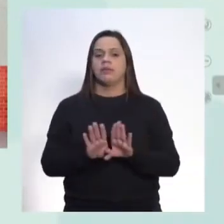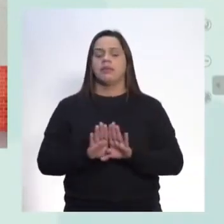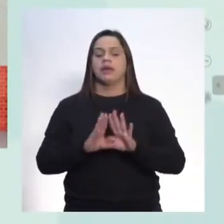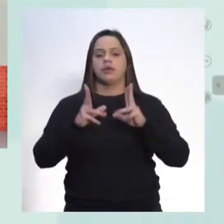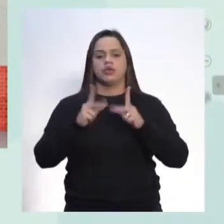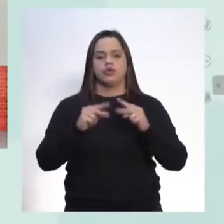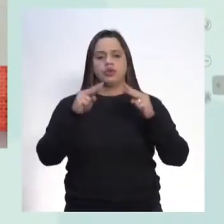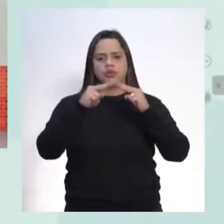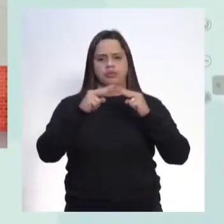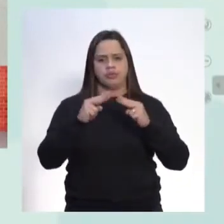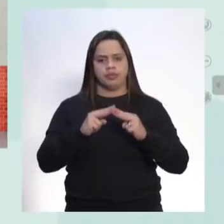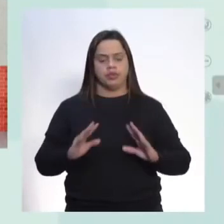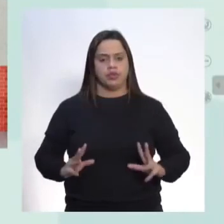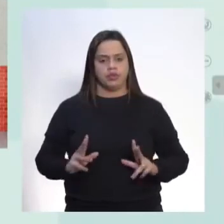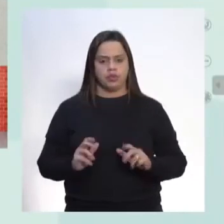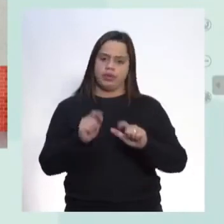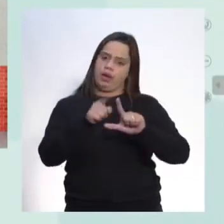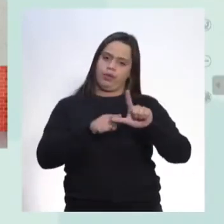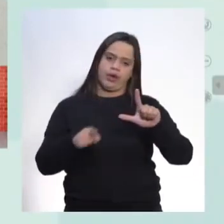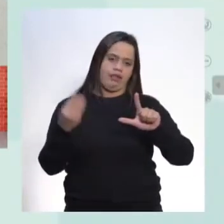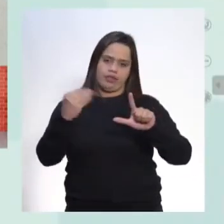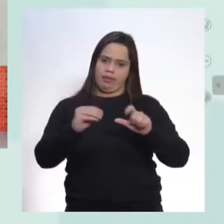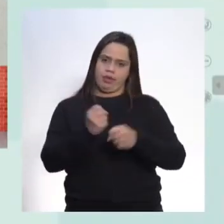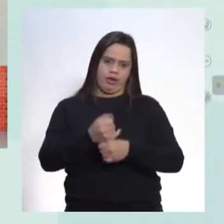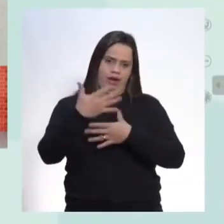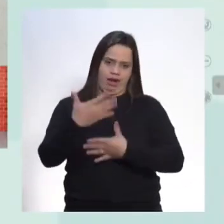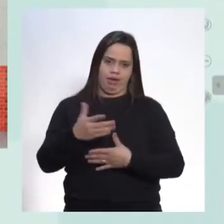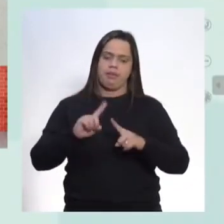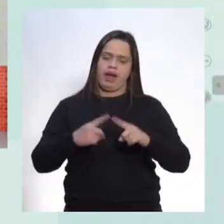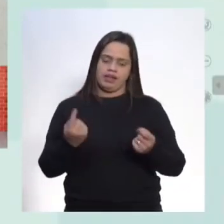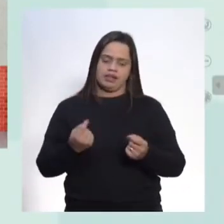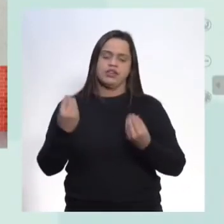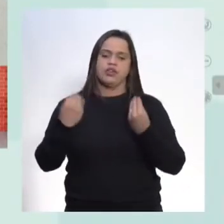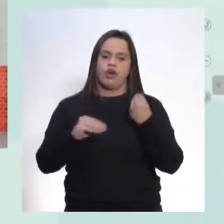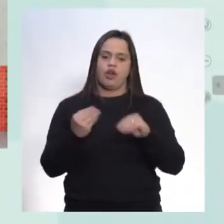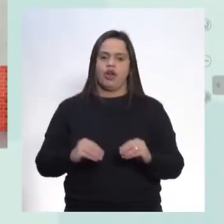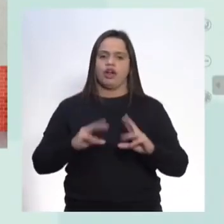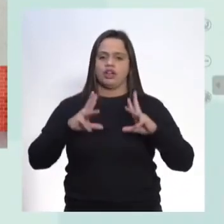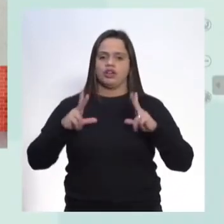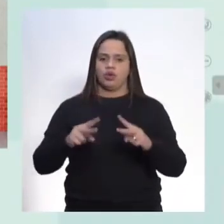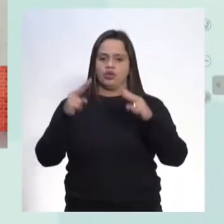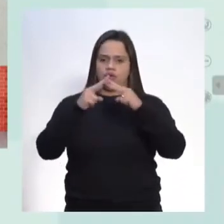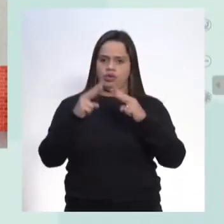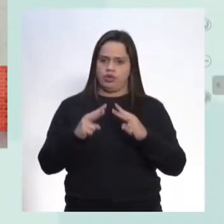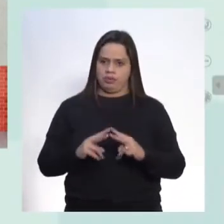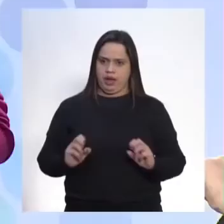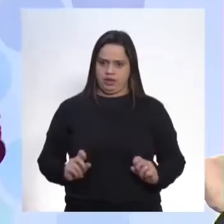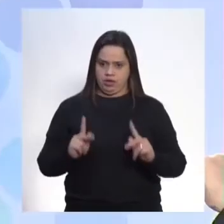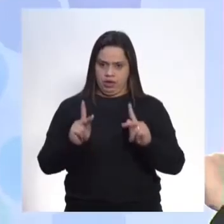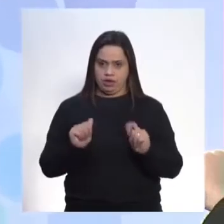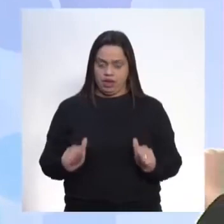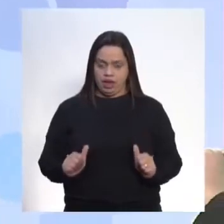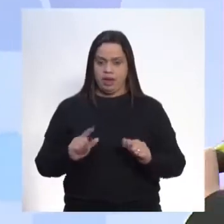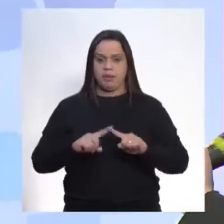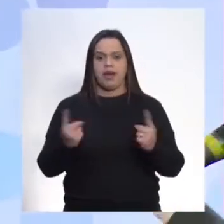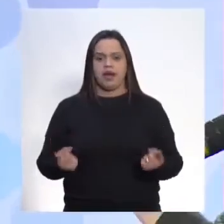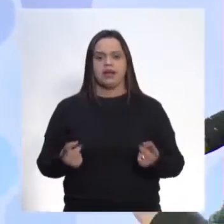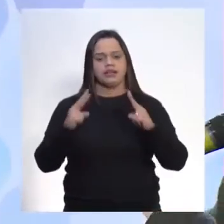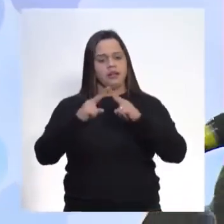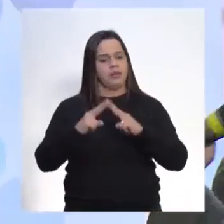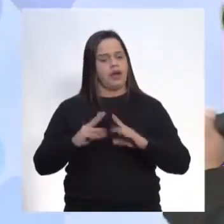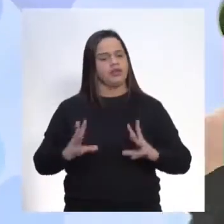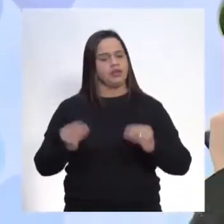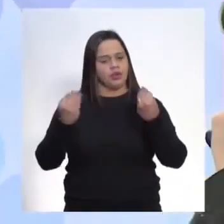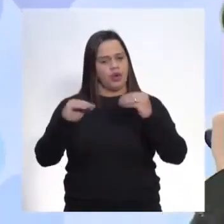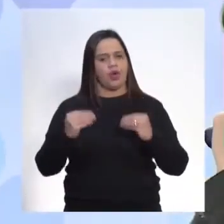ordenados, né? Mais fácil. O gráfico não dá para vocês mandarem aqui, tá? A gente vai mostrar para vocês, mas pelo menos manda os pares